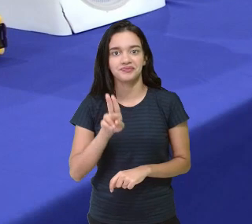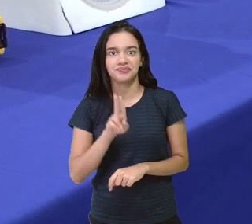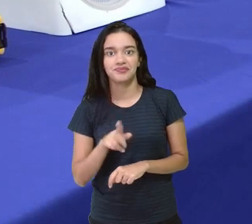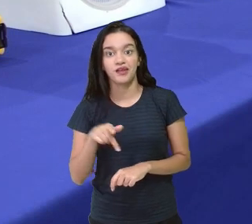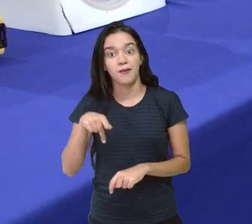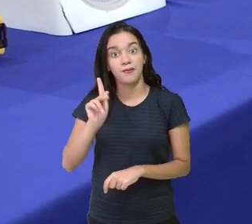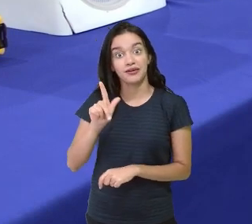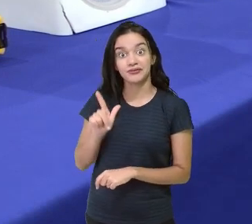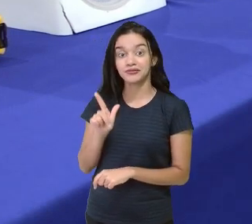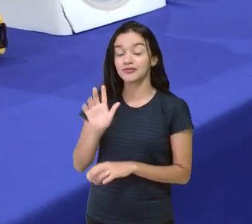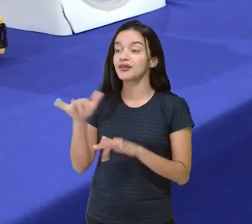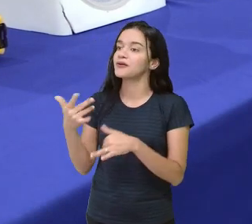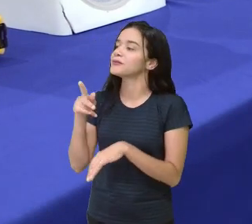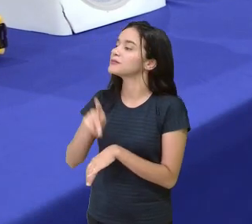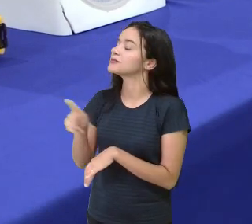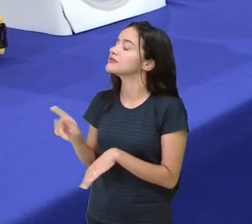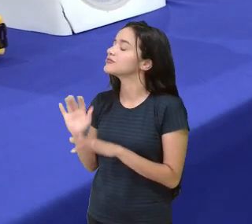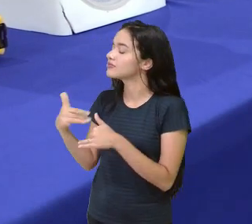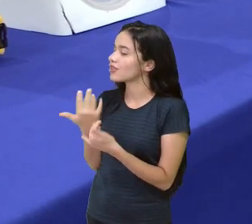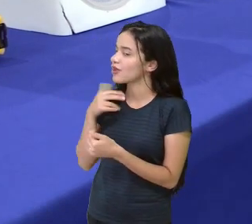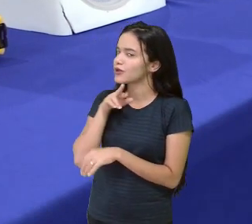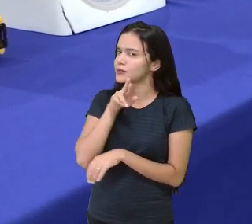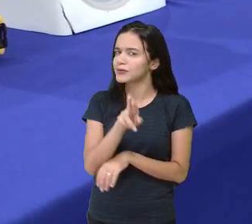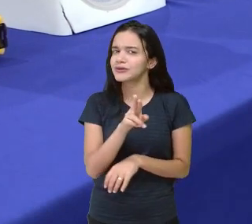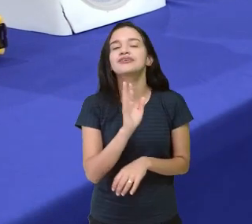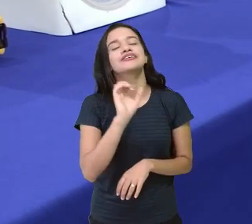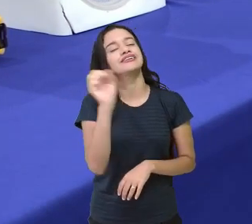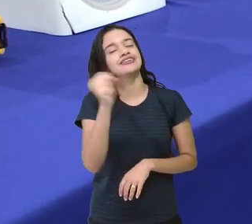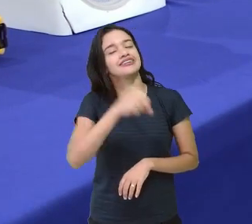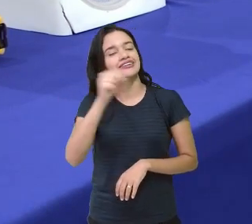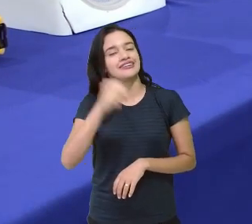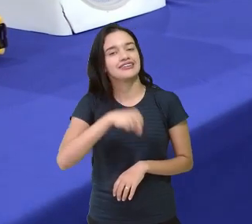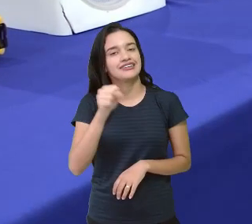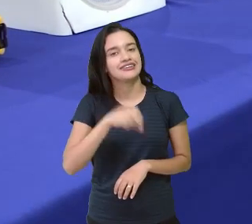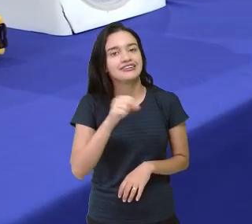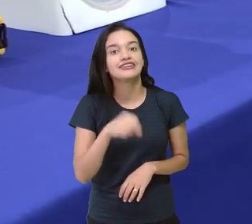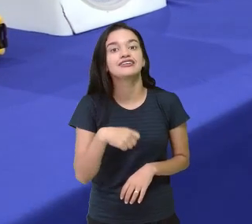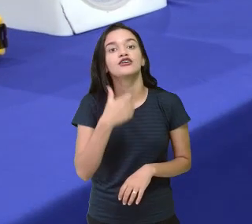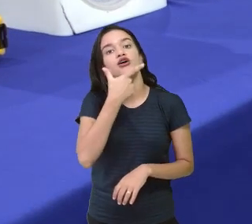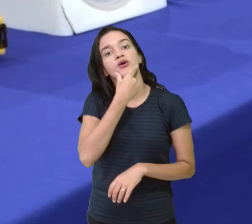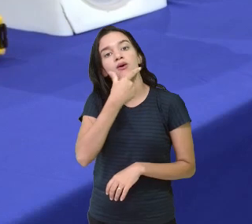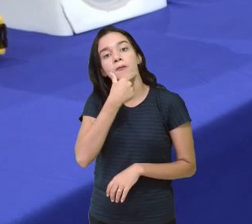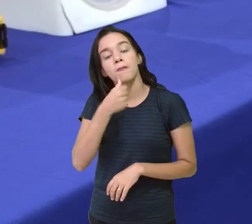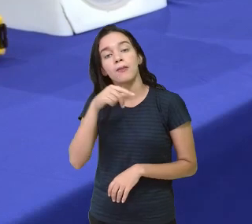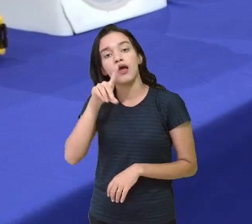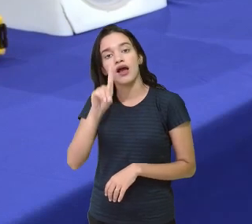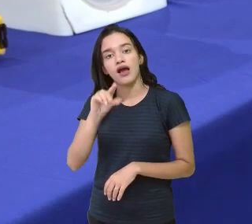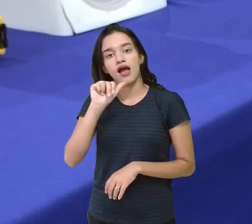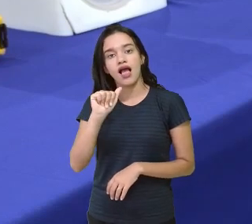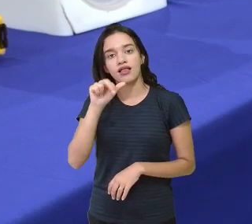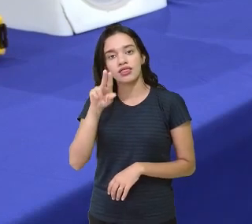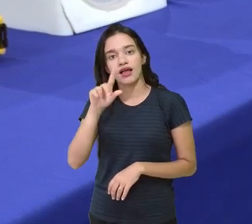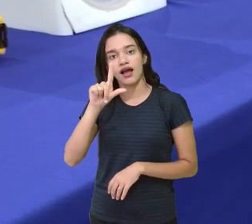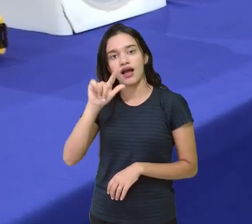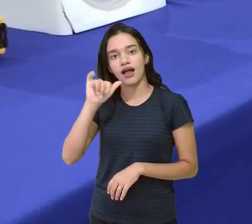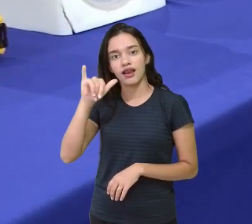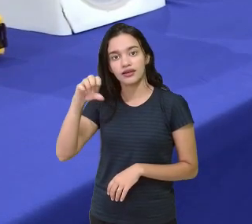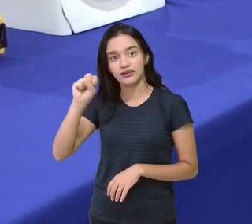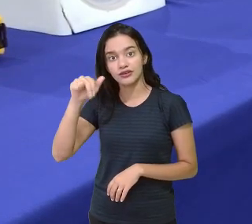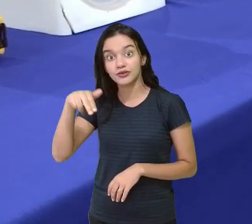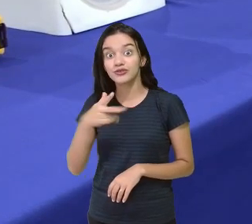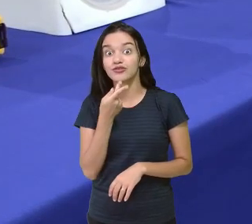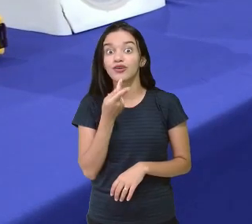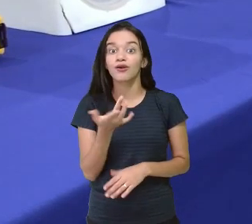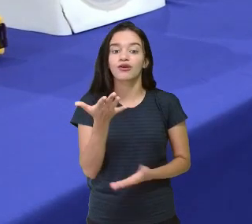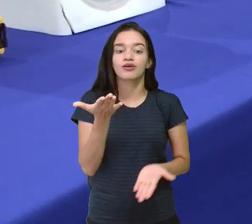massa? Professora Sandra, e aí, já responderam? Sim, o Darlison já veio dizendo aqui que é a balança. Eu só tenho uma